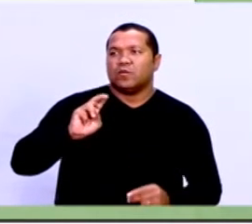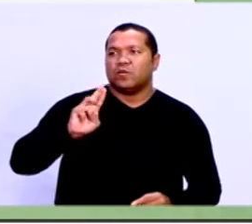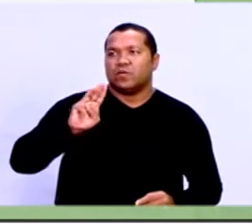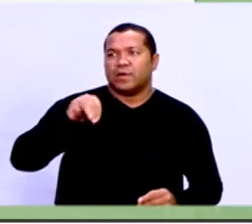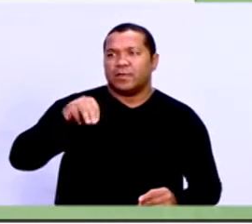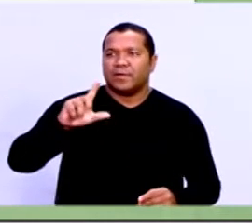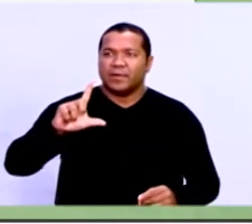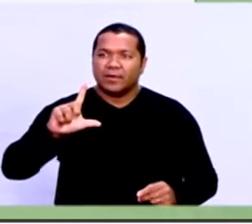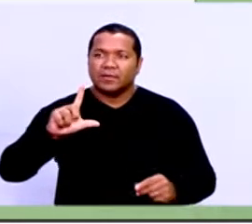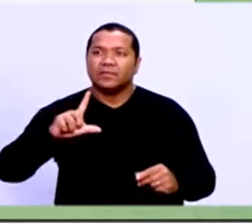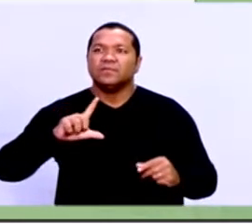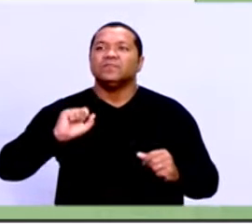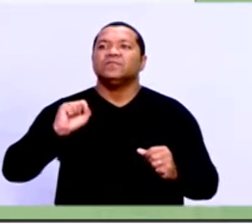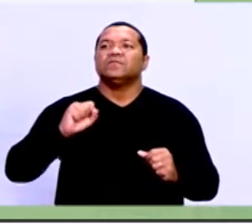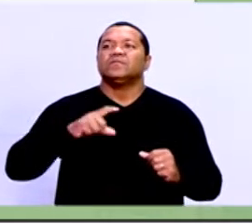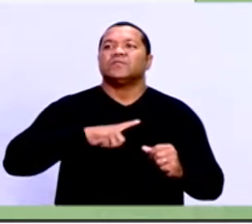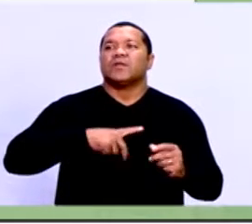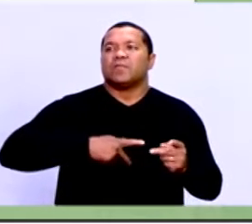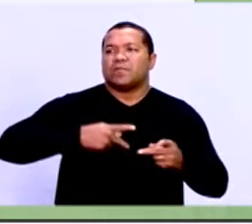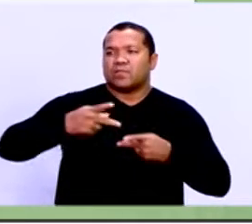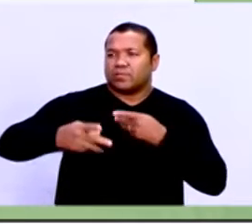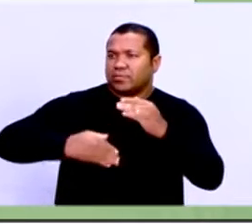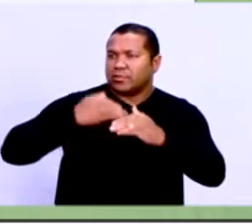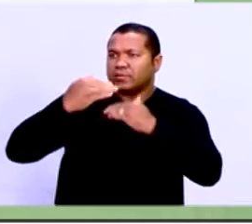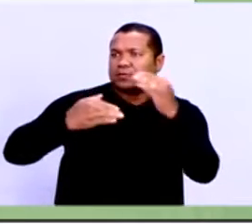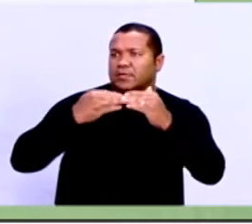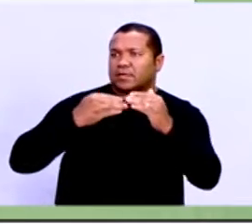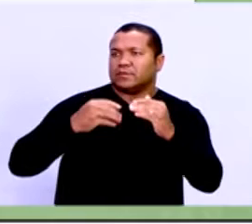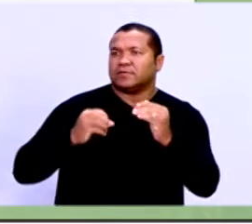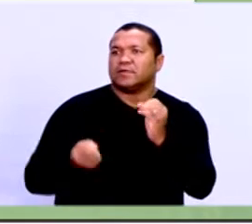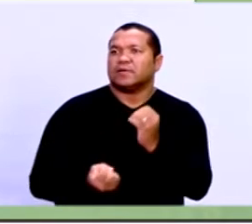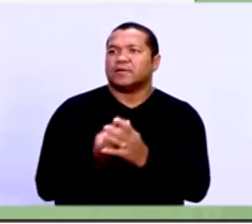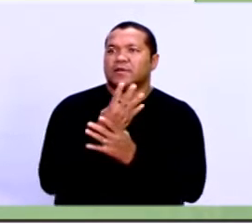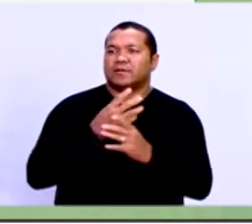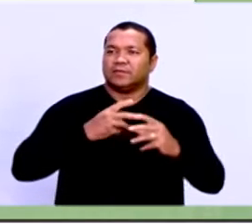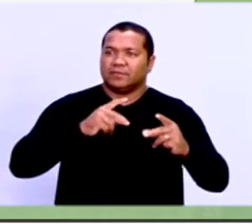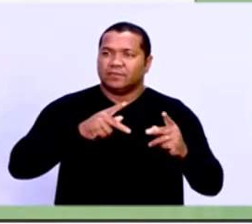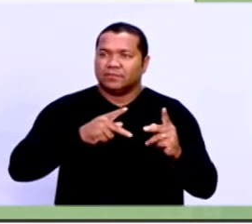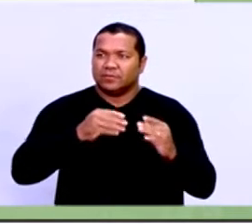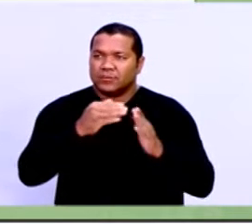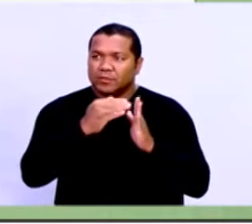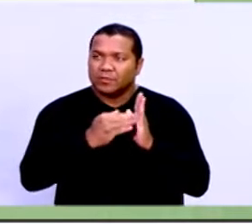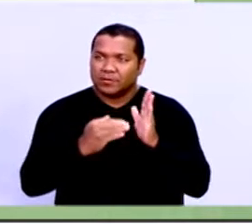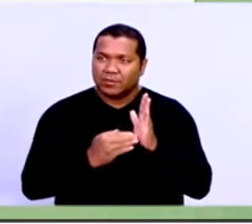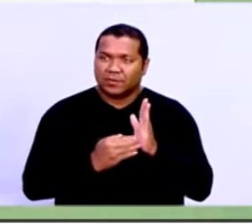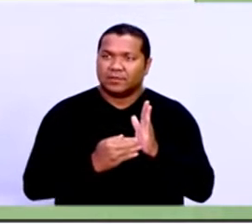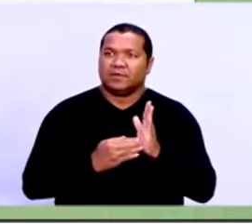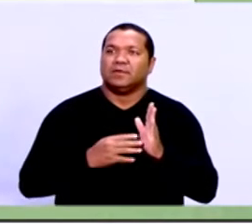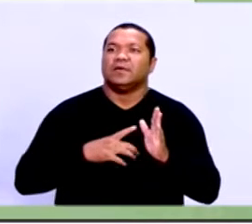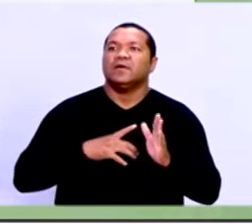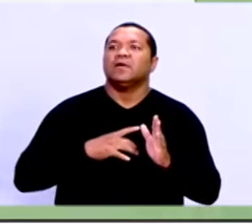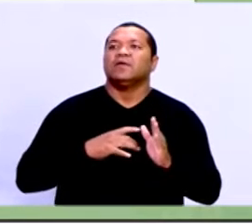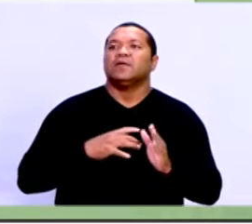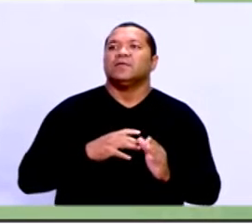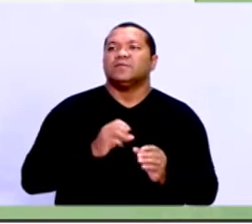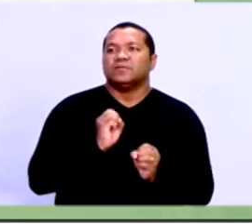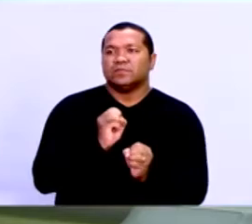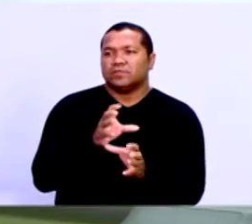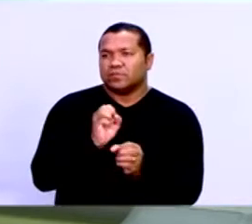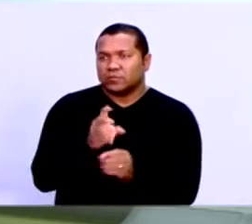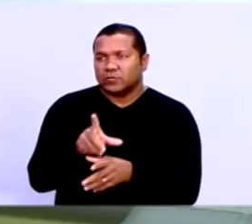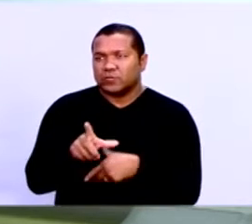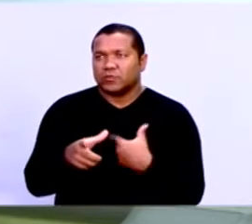processo de desenvolvimento introdução à design patterns então o pessoal calma não fiquem preocupados